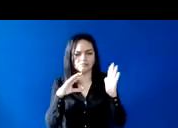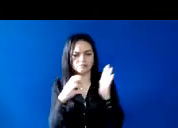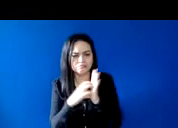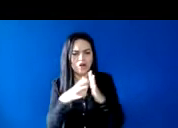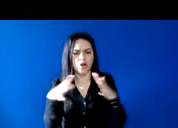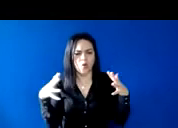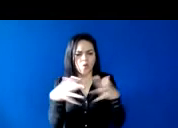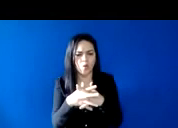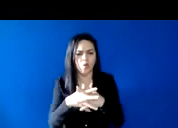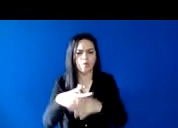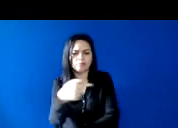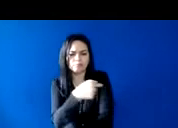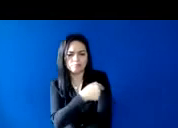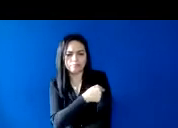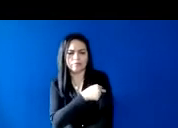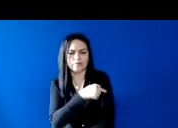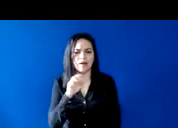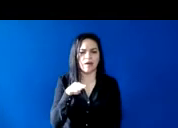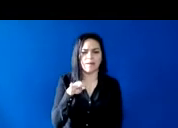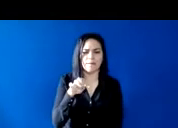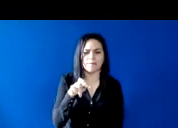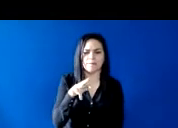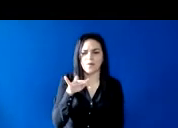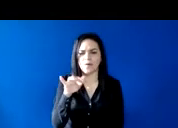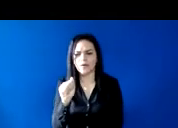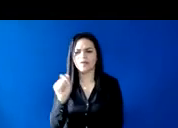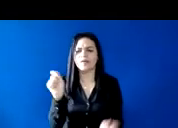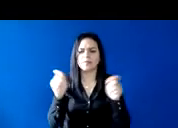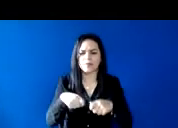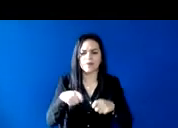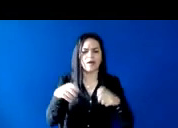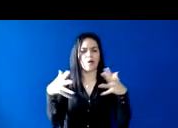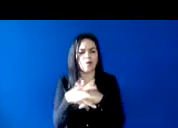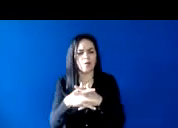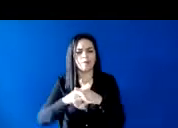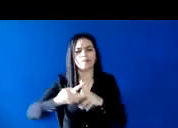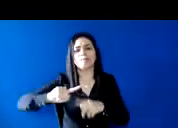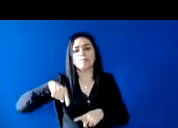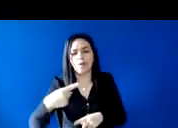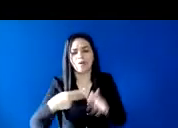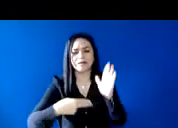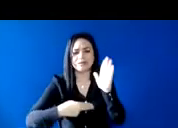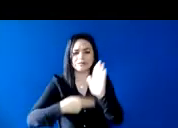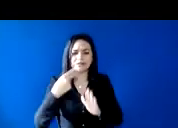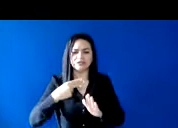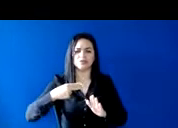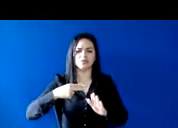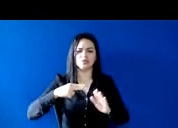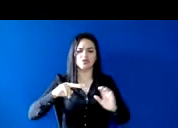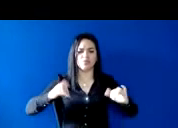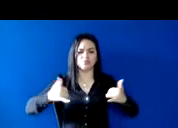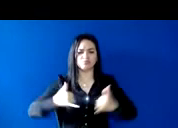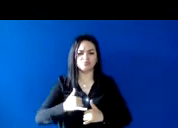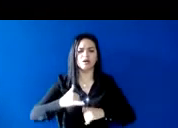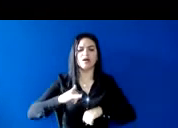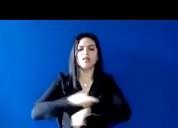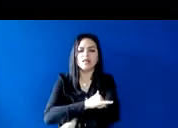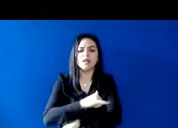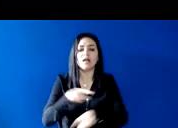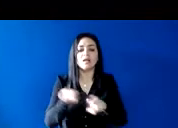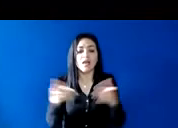complicações anestésicas, embolia, complicações pós-cirurgia bariátrica, muito importante, e outras. E agora, em 2020 e